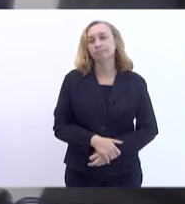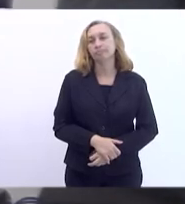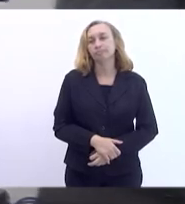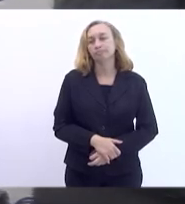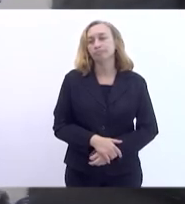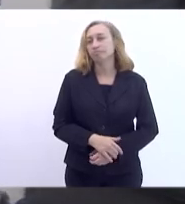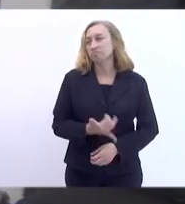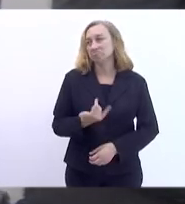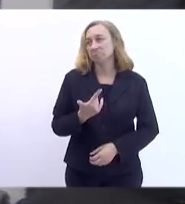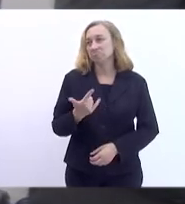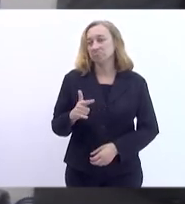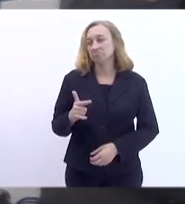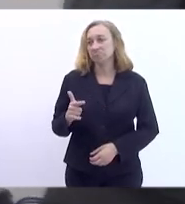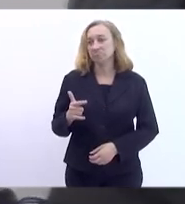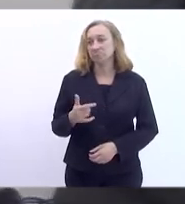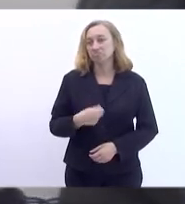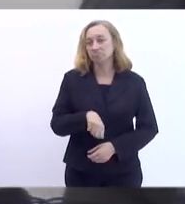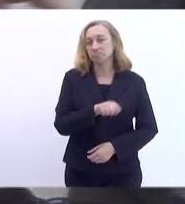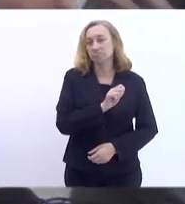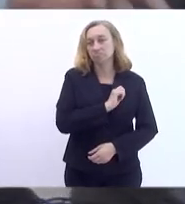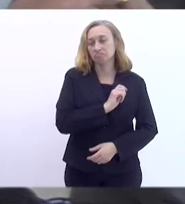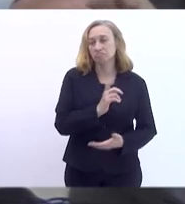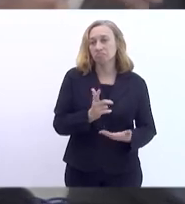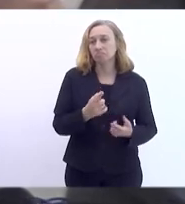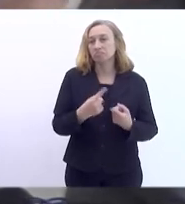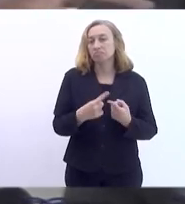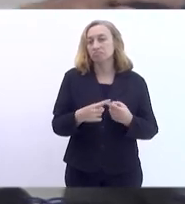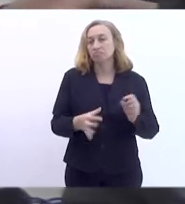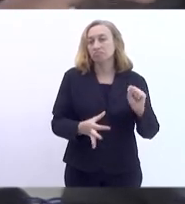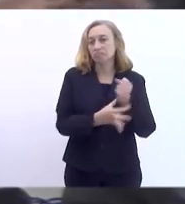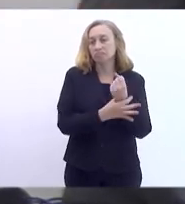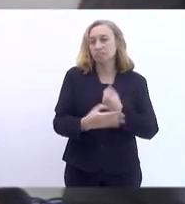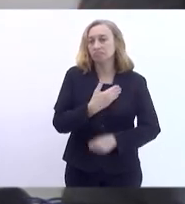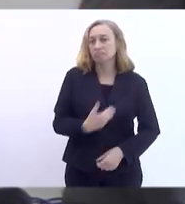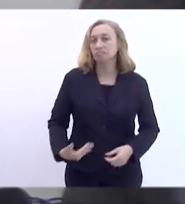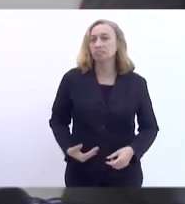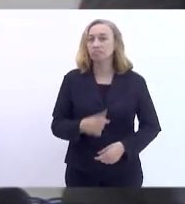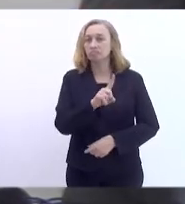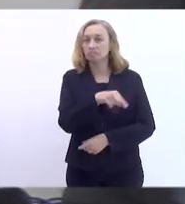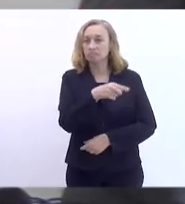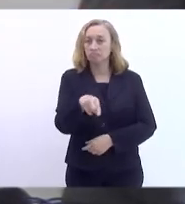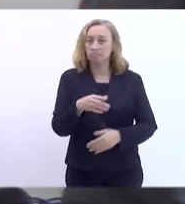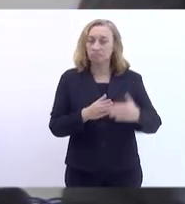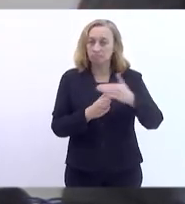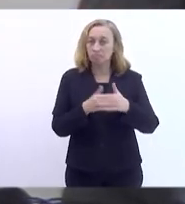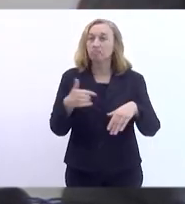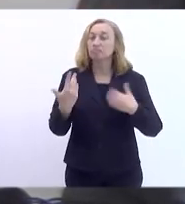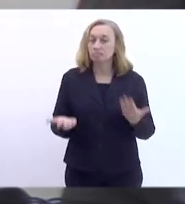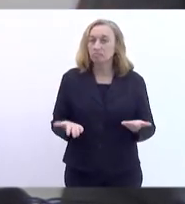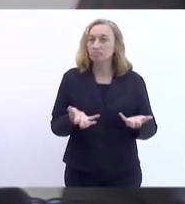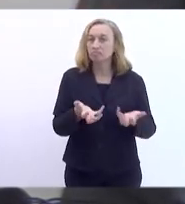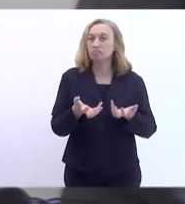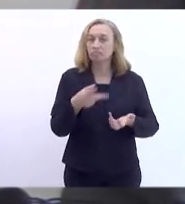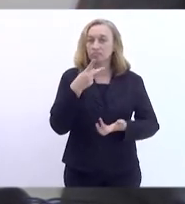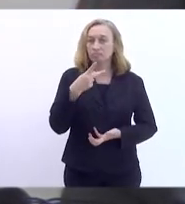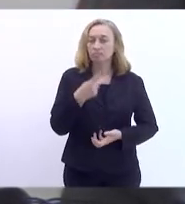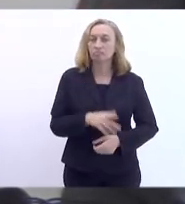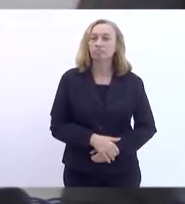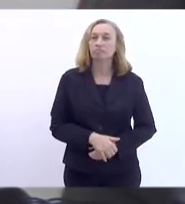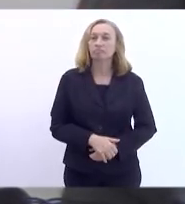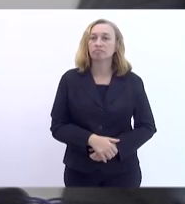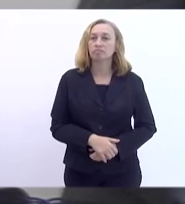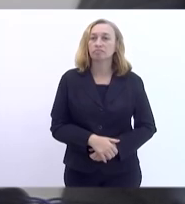não temos né Desculpa do regime de recuperação que a segurança pública foi excluída dos limites então que eu queria dizer é